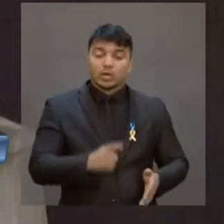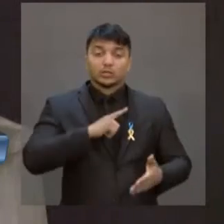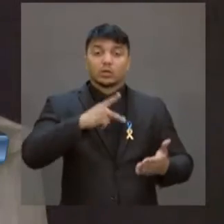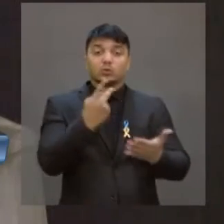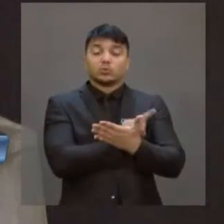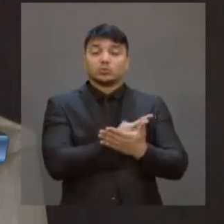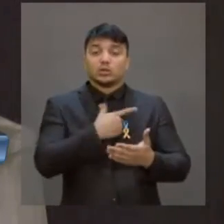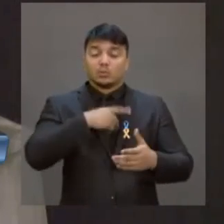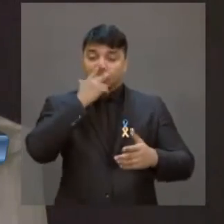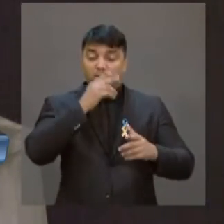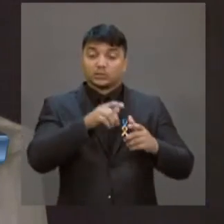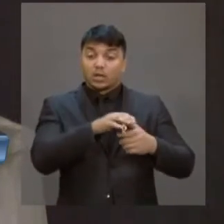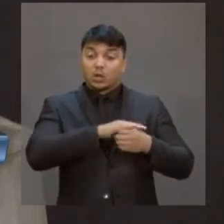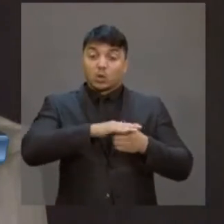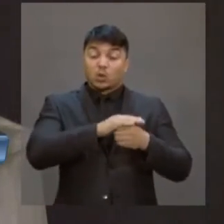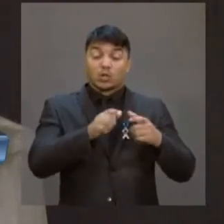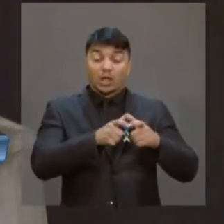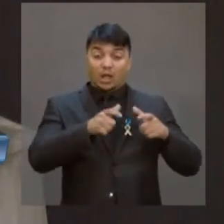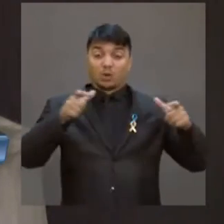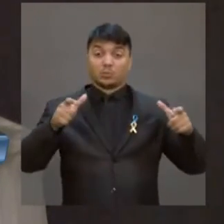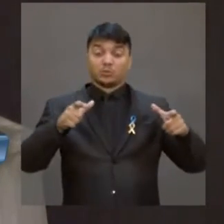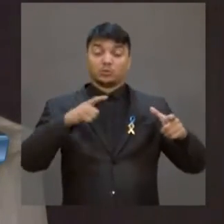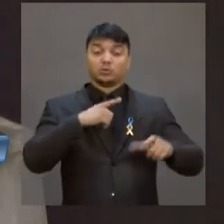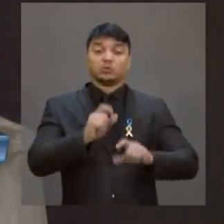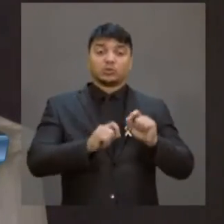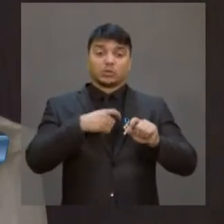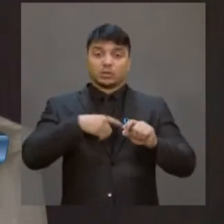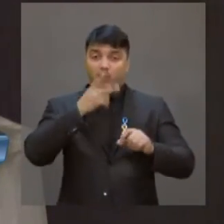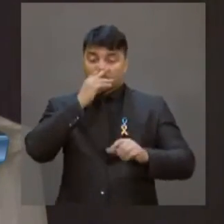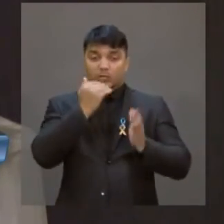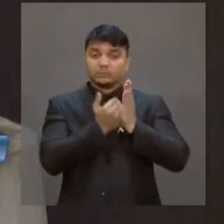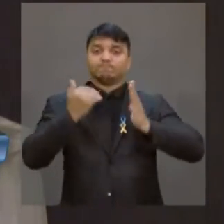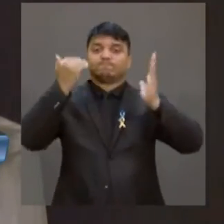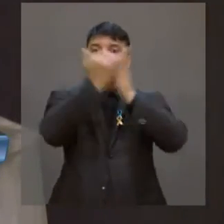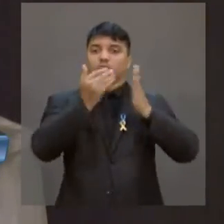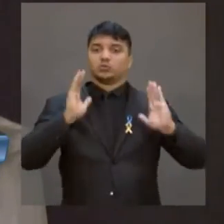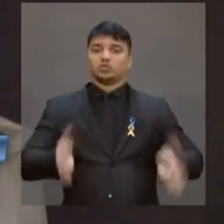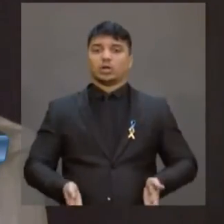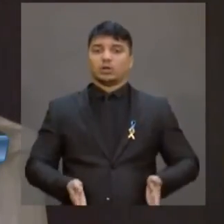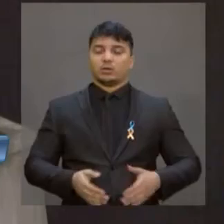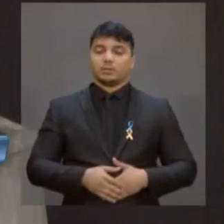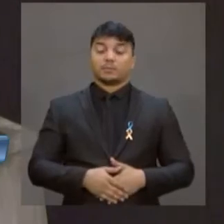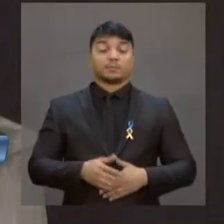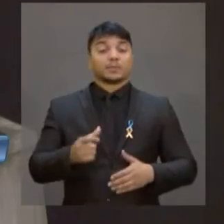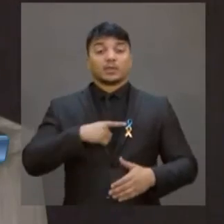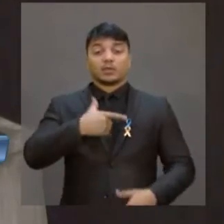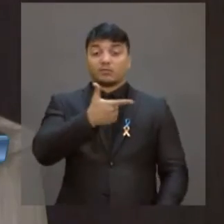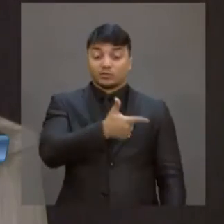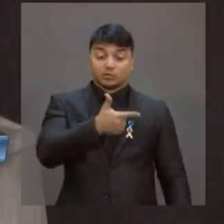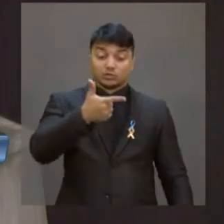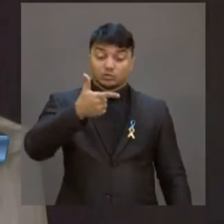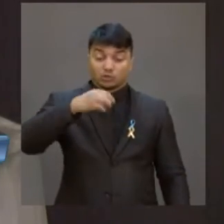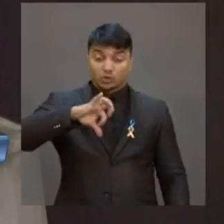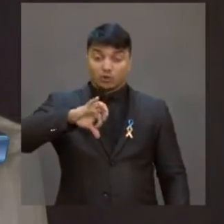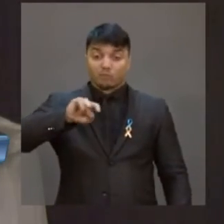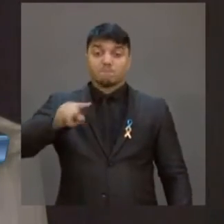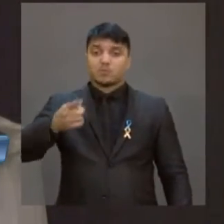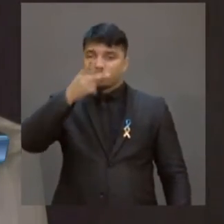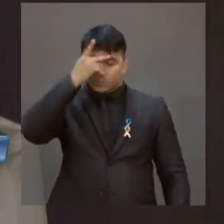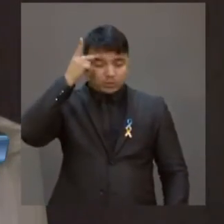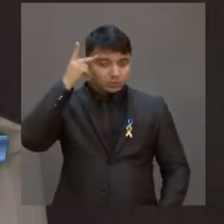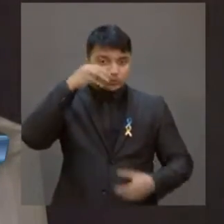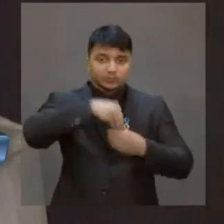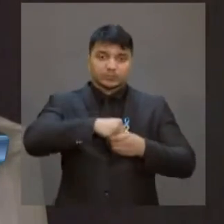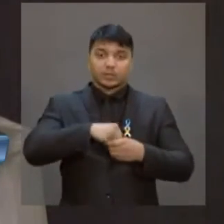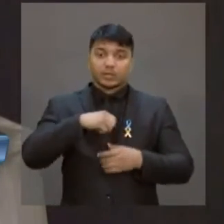uma superlotação no sistema prisional, já superlotado. Nós temos hoje 29 mil internos em